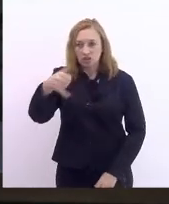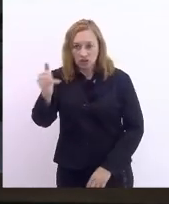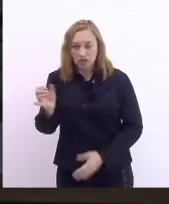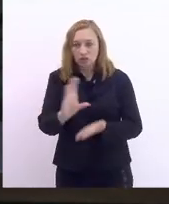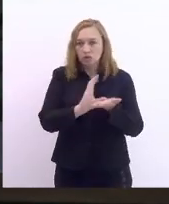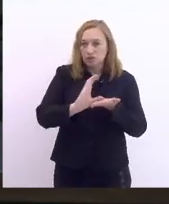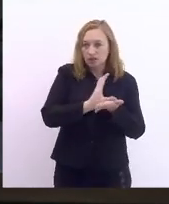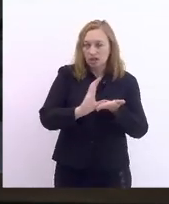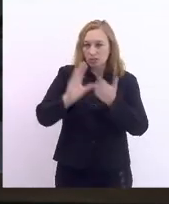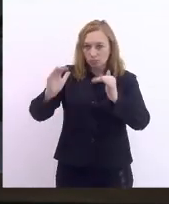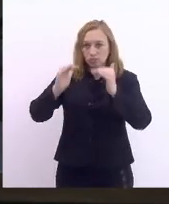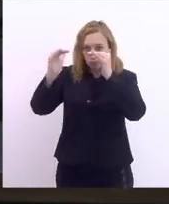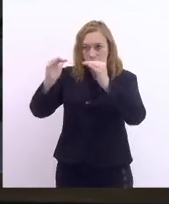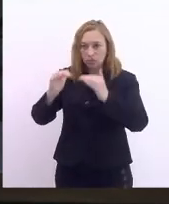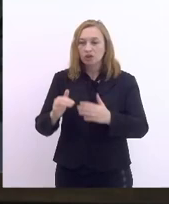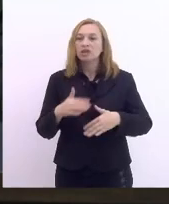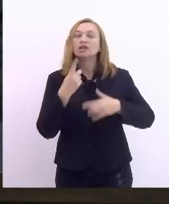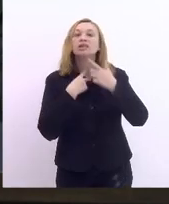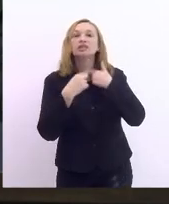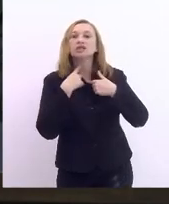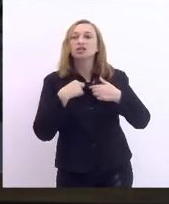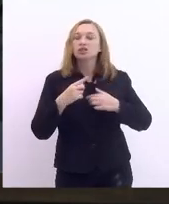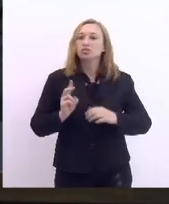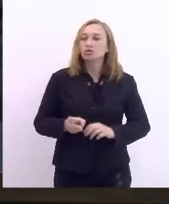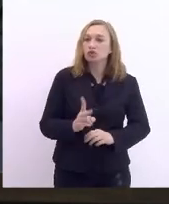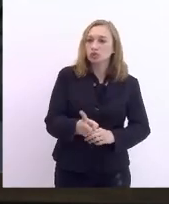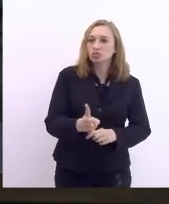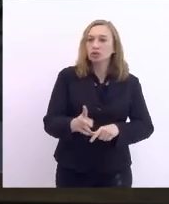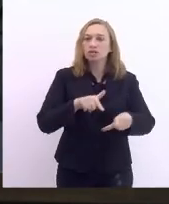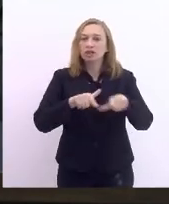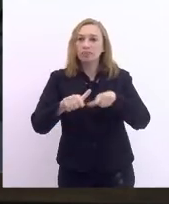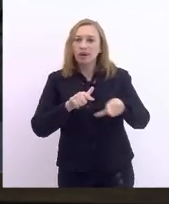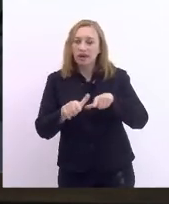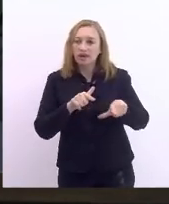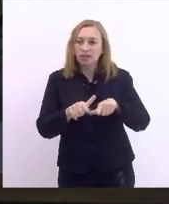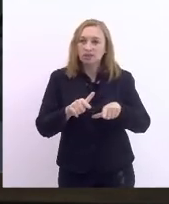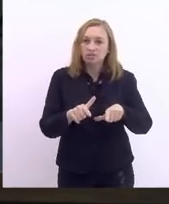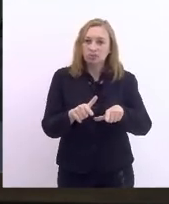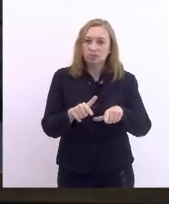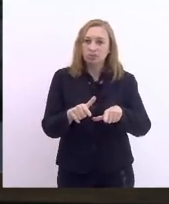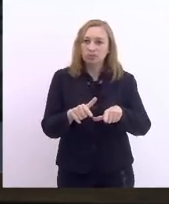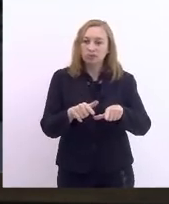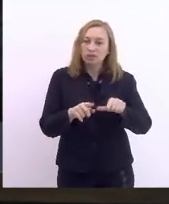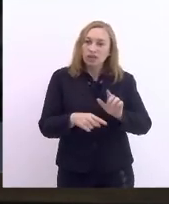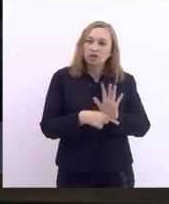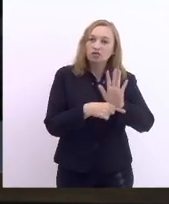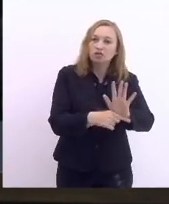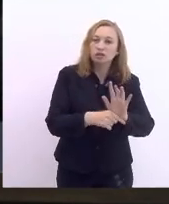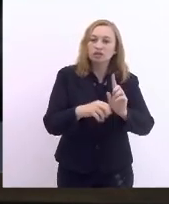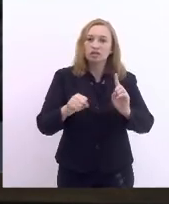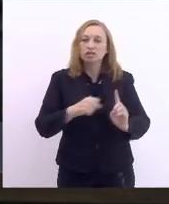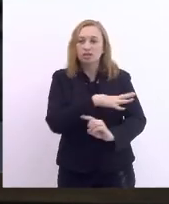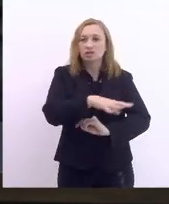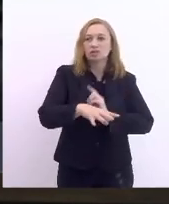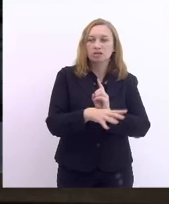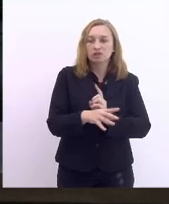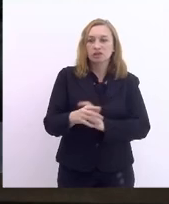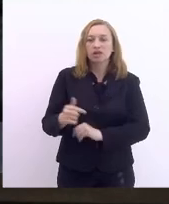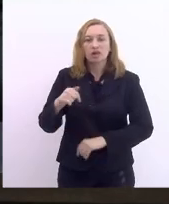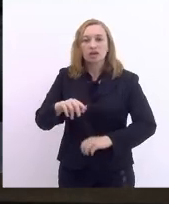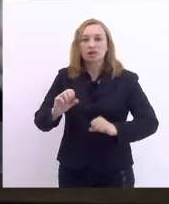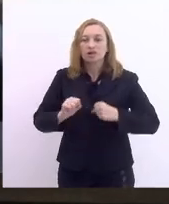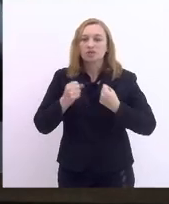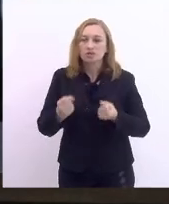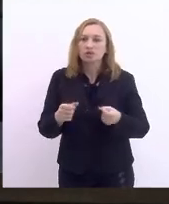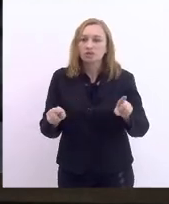conselheiros regionais suplentes desejando que sigam realizando este fundamental trabalho em prol da sociedade e aqui